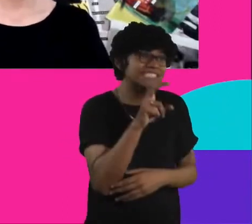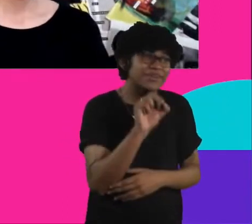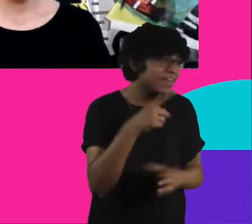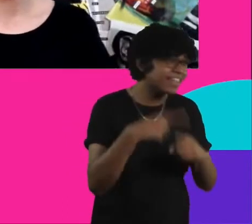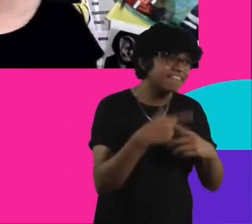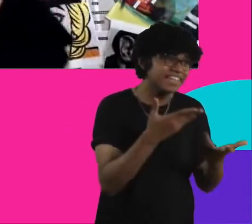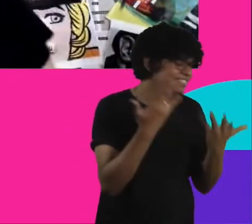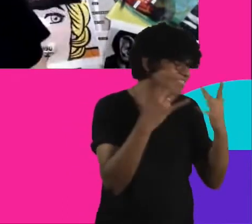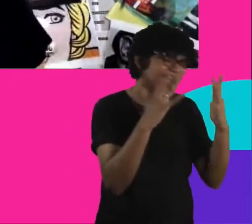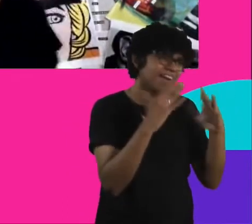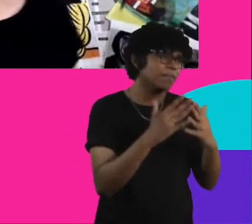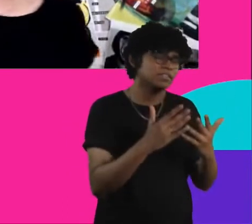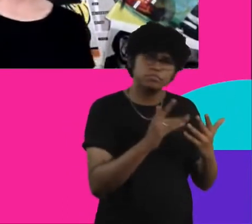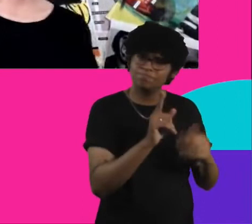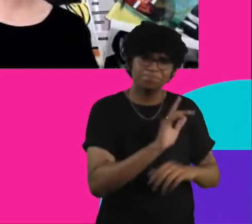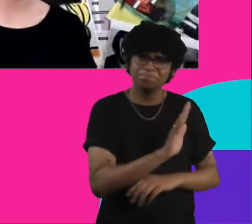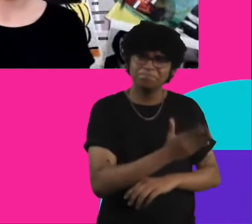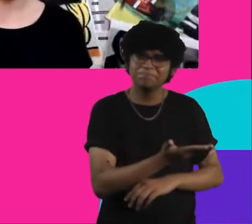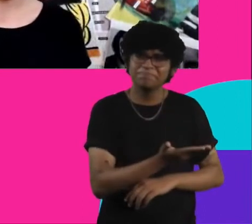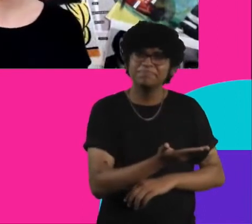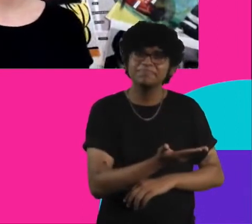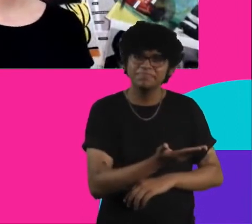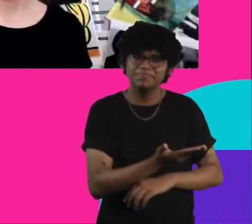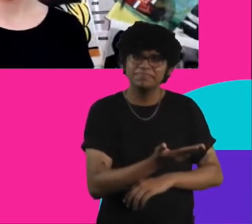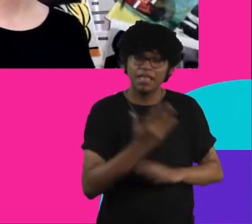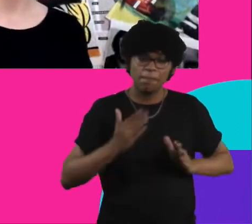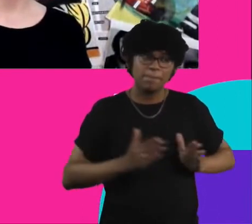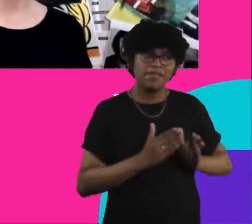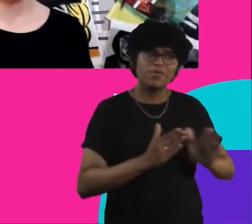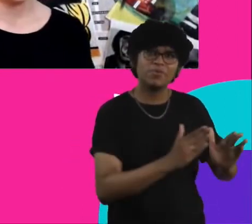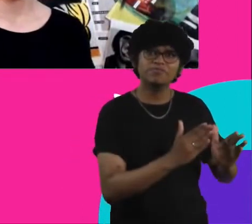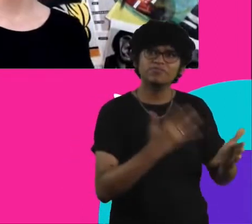resultado? Será que a gente Perfeito. valoriza O a percurso, insistência? né?